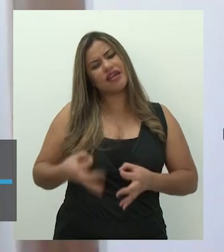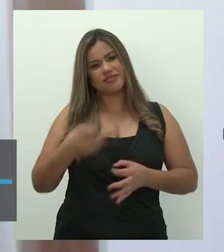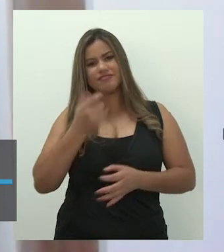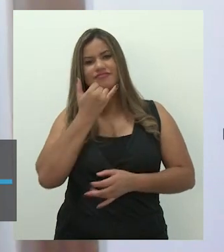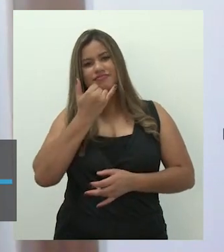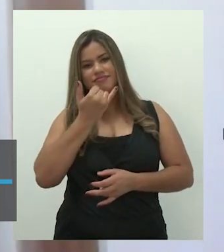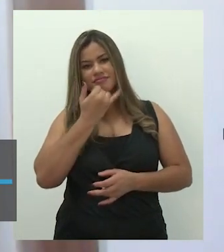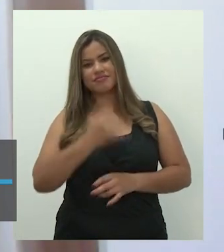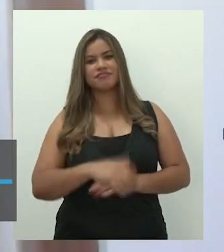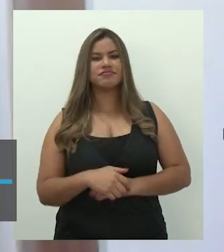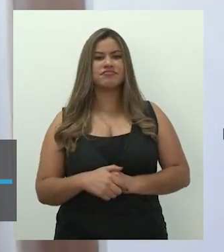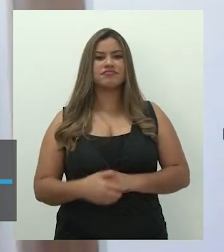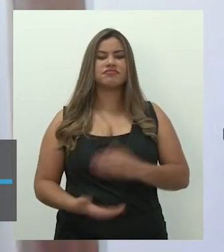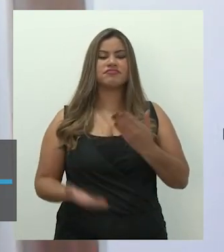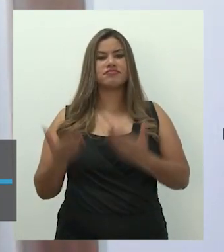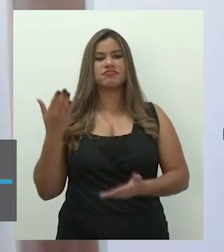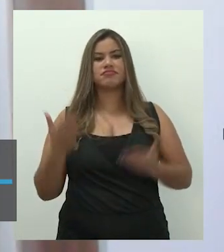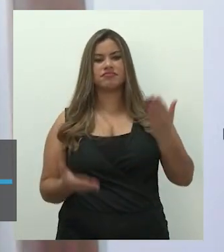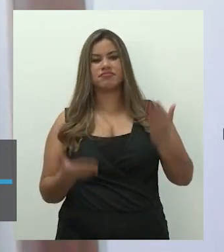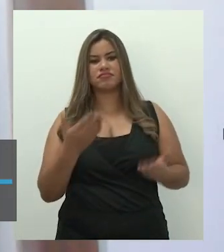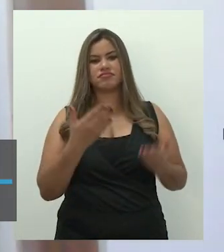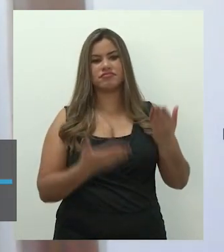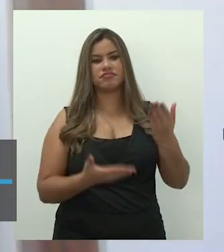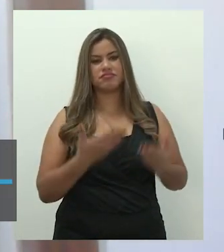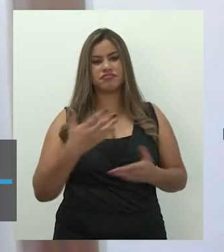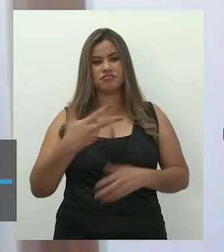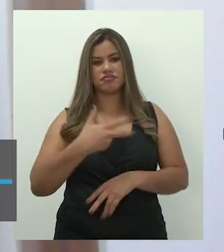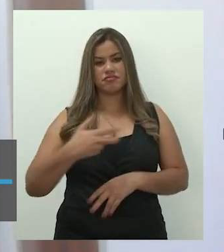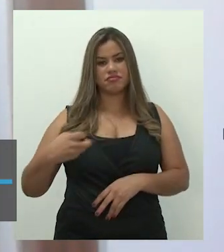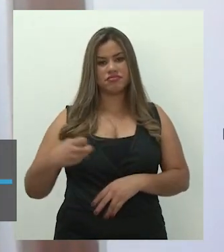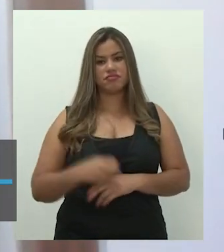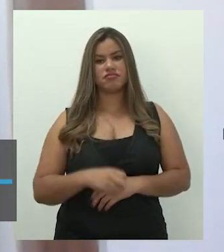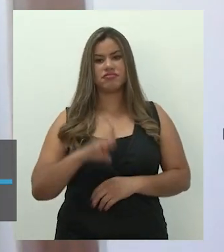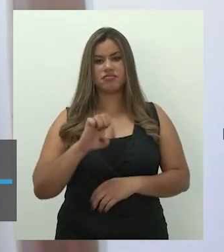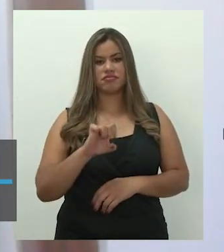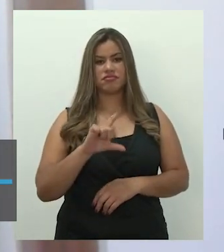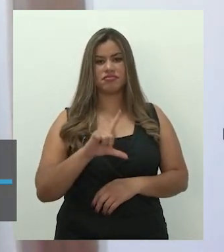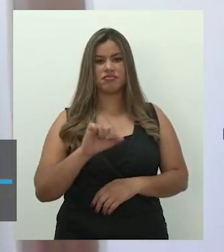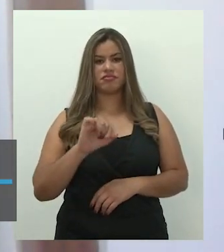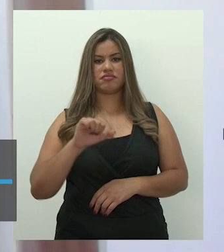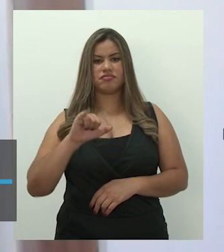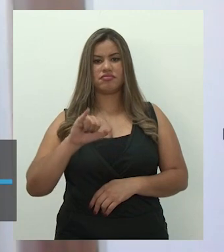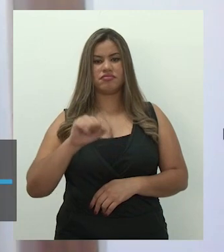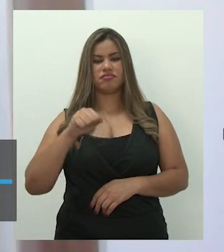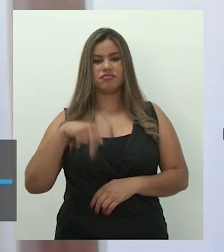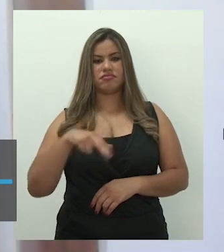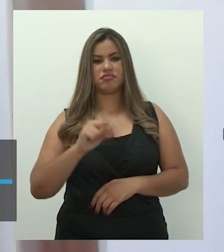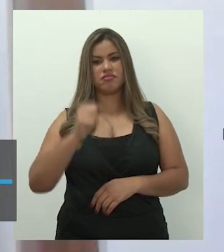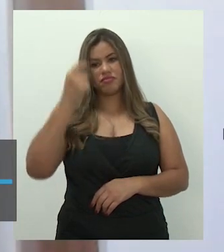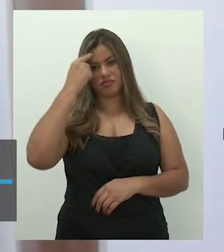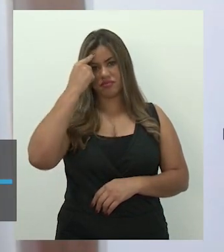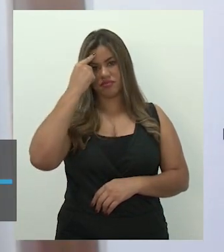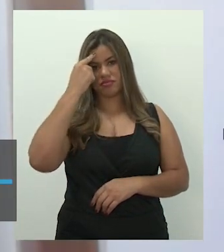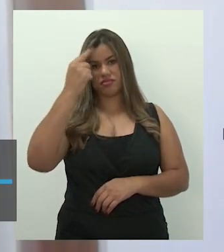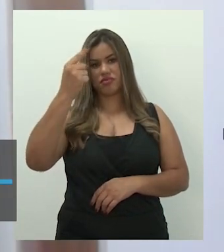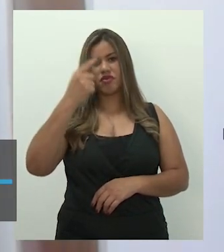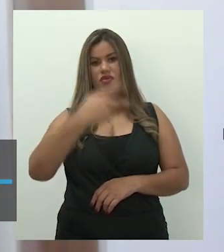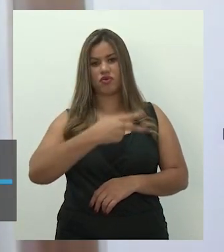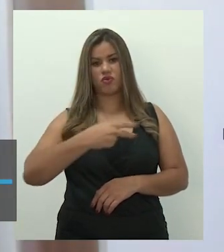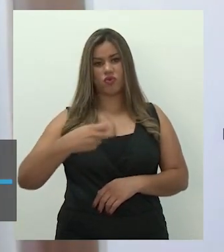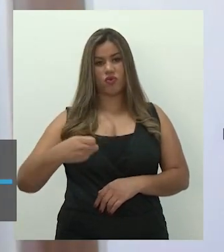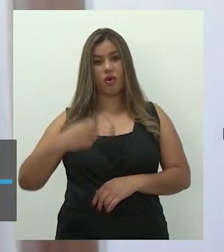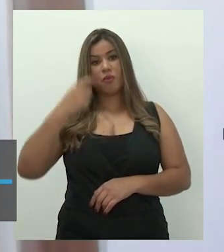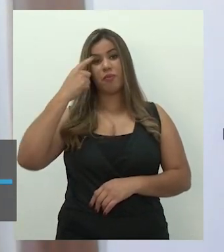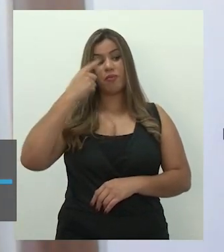sobre o balanceamento da igualdade. E a Eliana sobre a noção de igualdade, partindo do conhecimento do